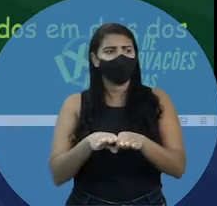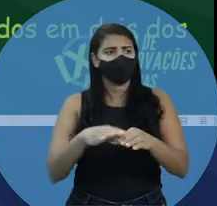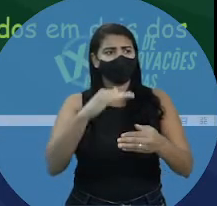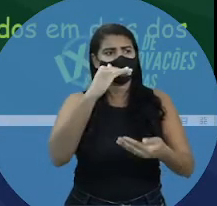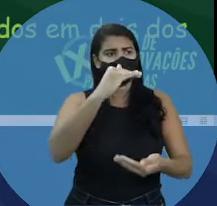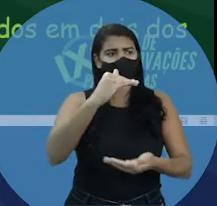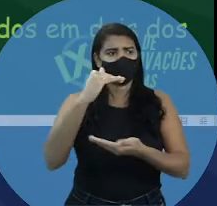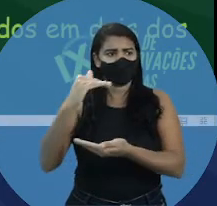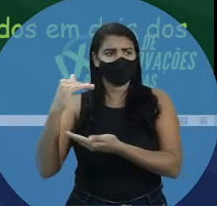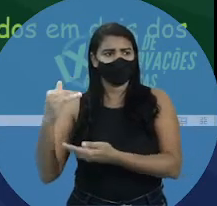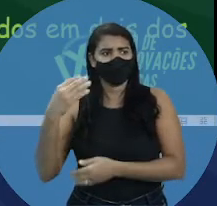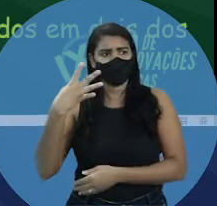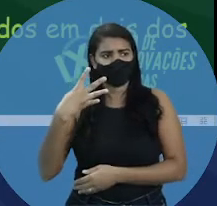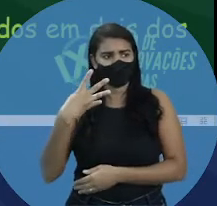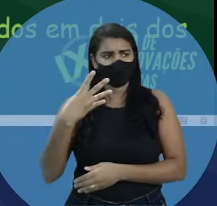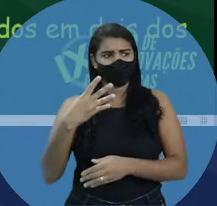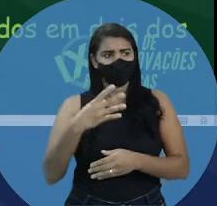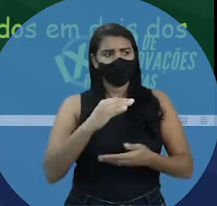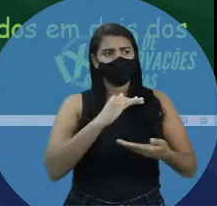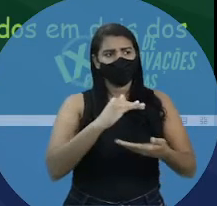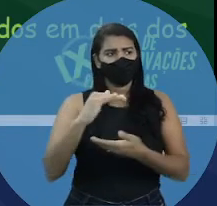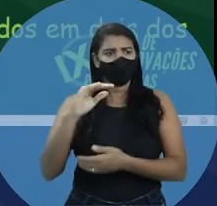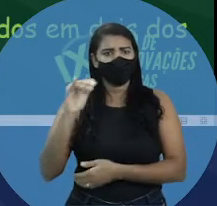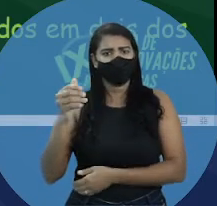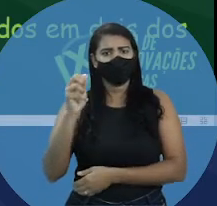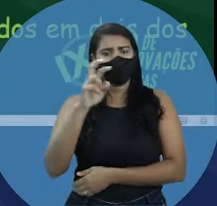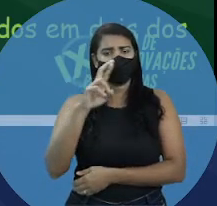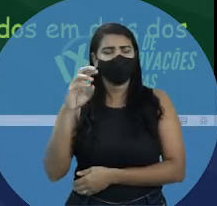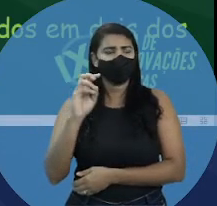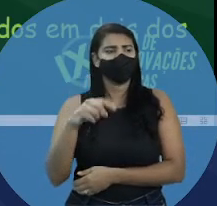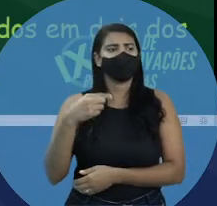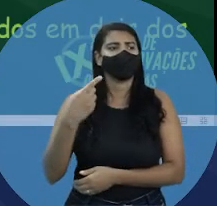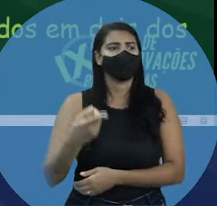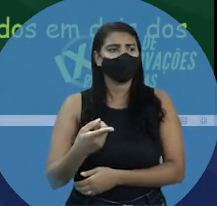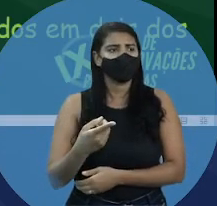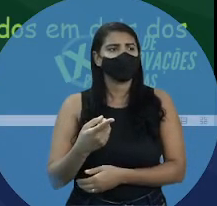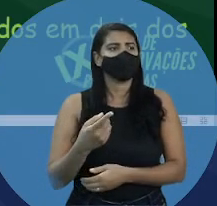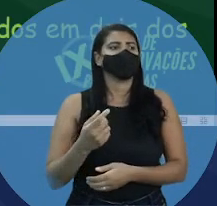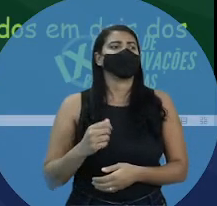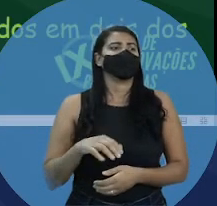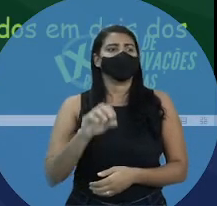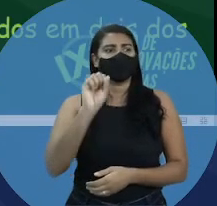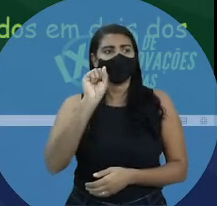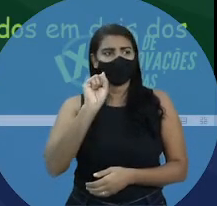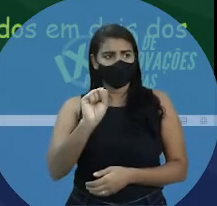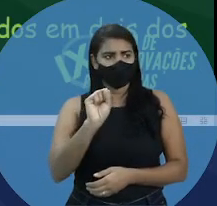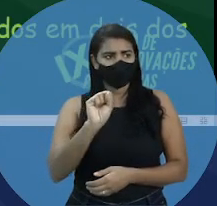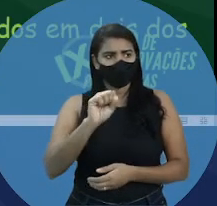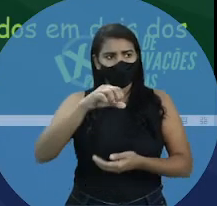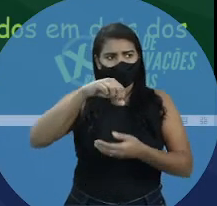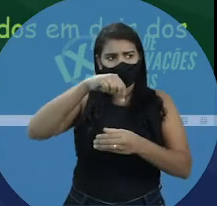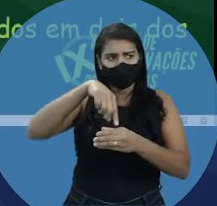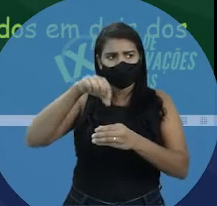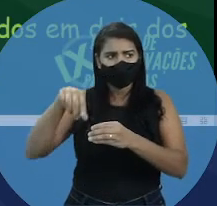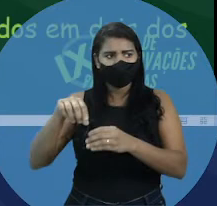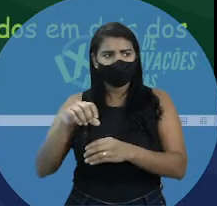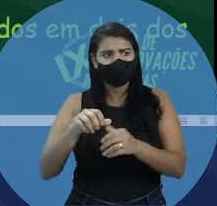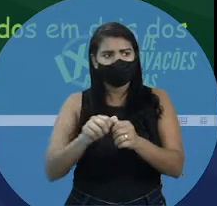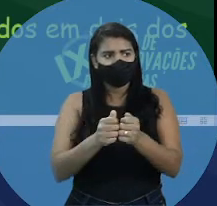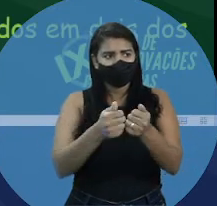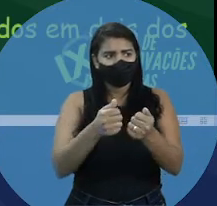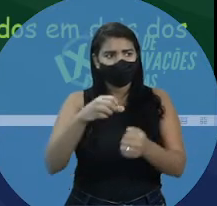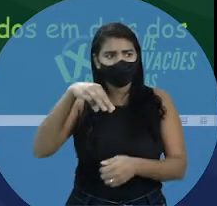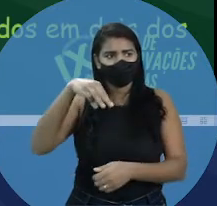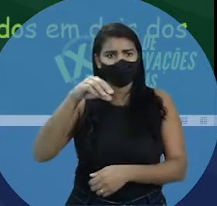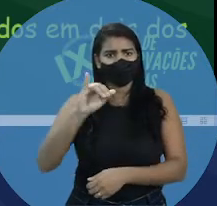jarros. A gente separou e identificou. Depois, colocamos 8 grãos de milho orgânico, do mesmo milho, em